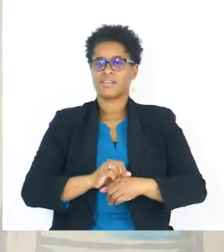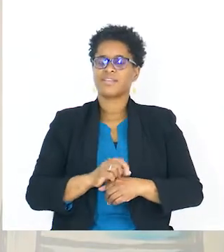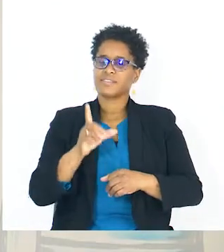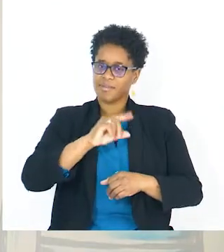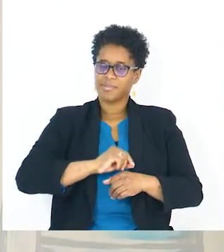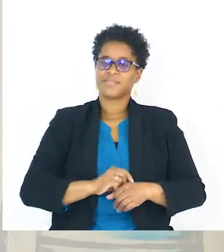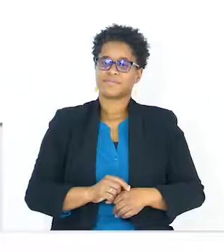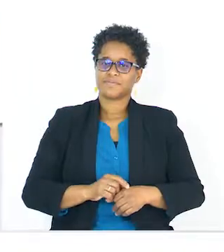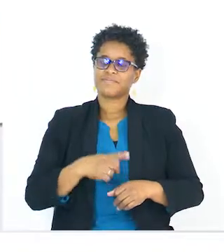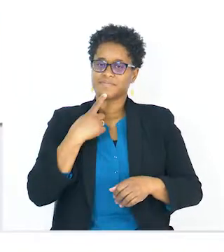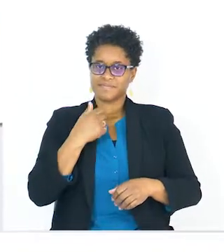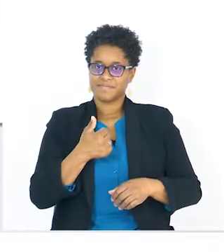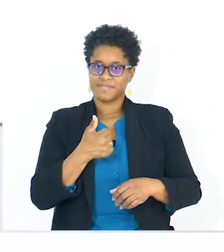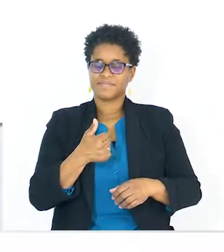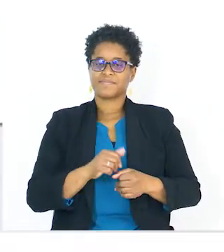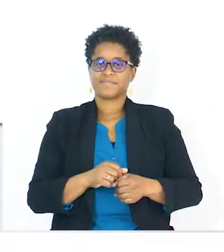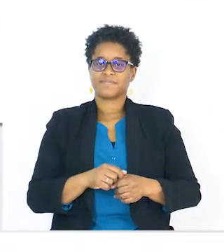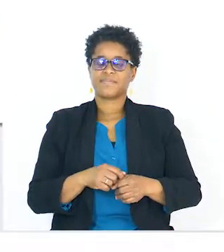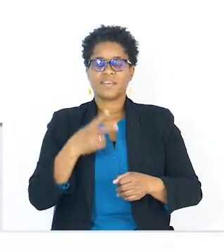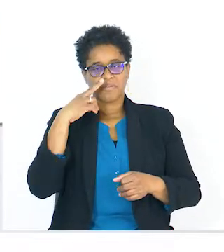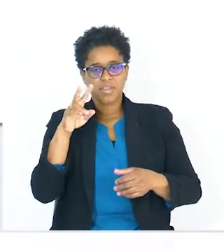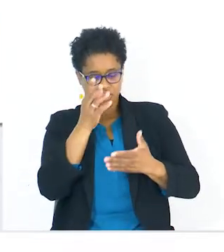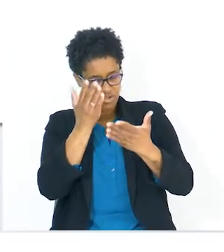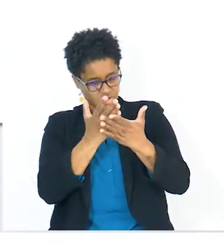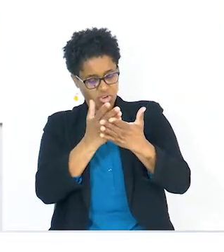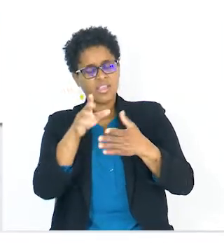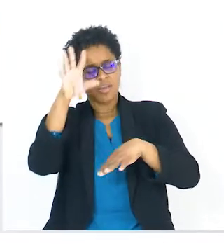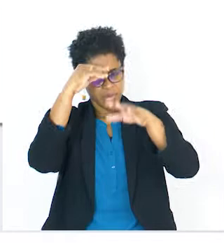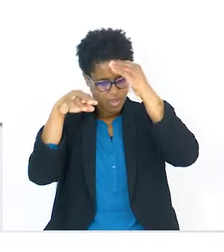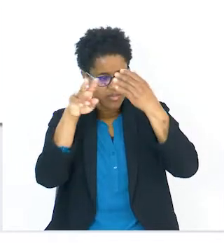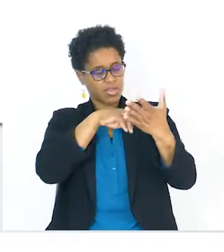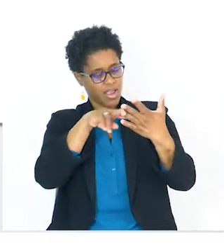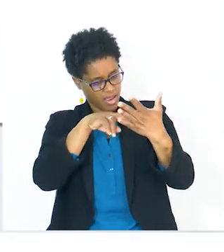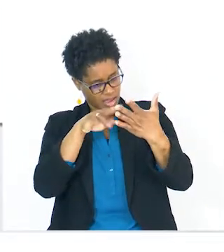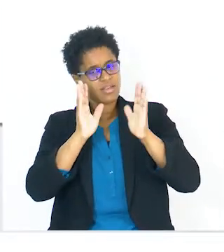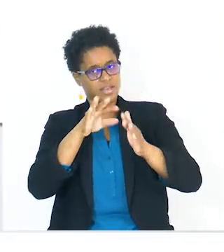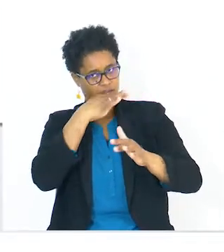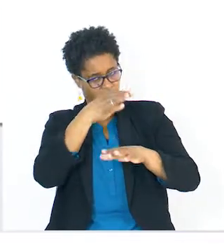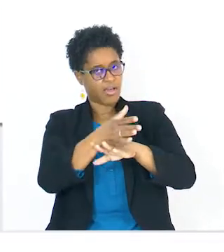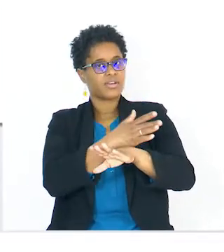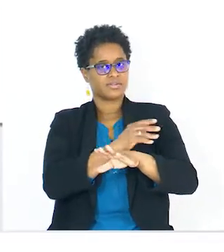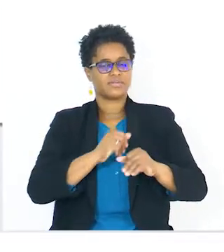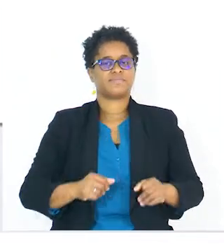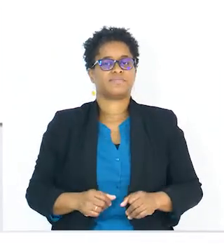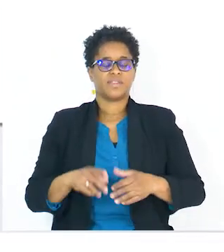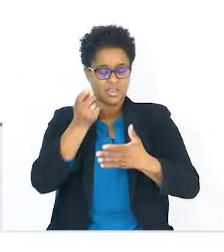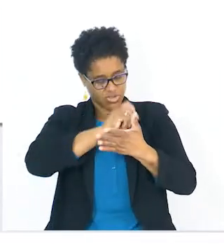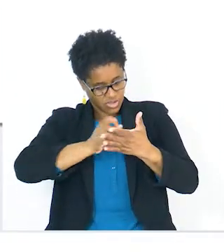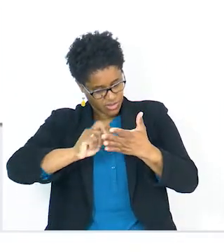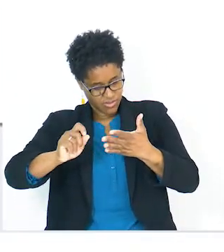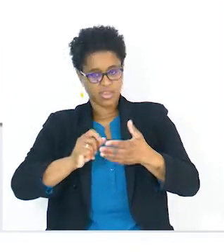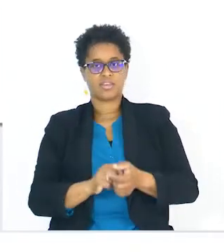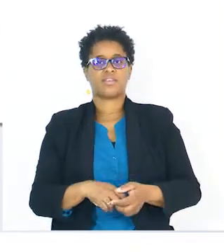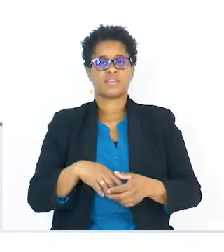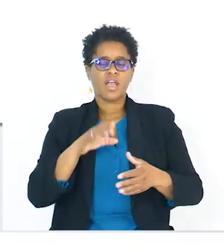cantar, muito bem. Então, vamos ver. Na escola, aprendemos a ler, como já disseram, a